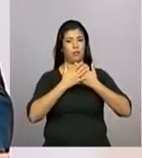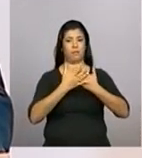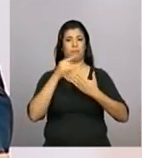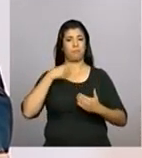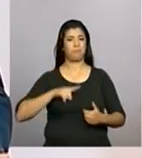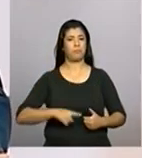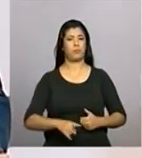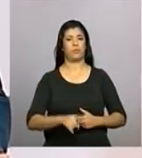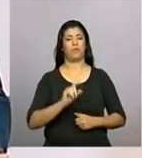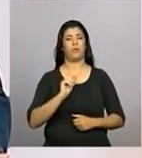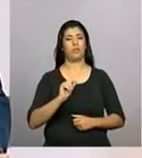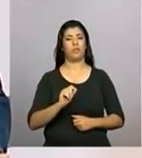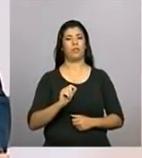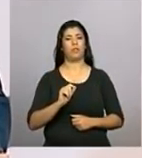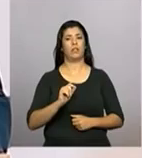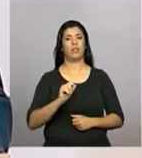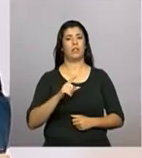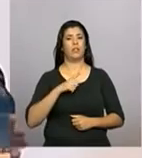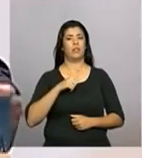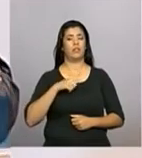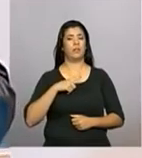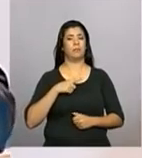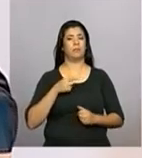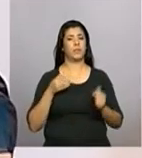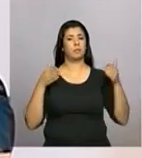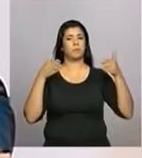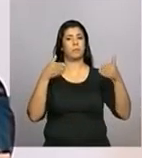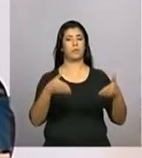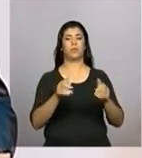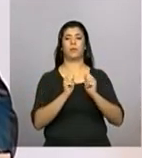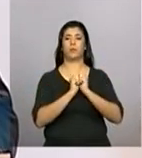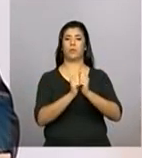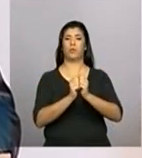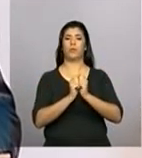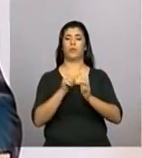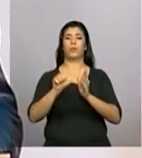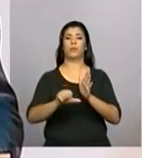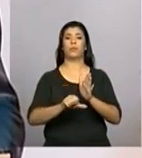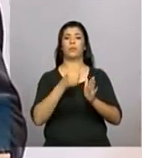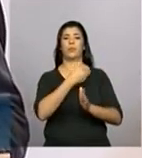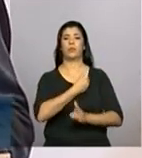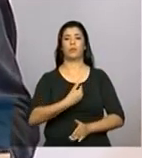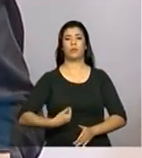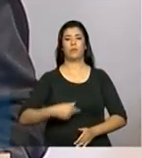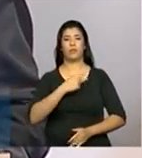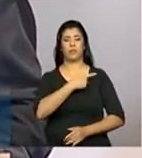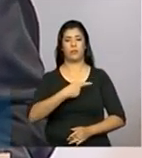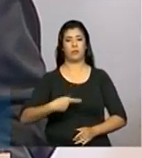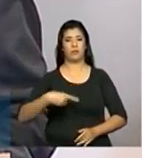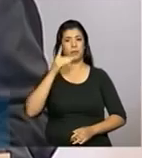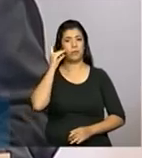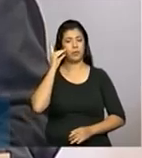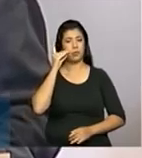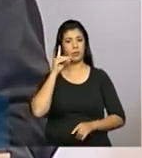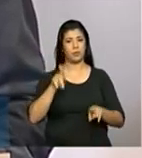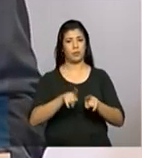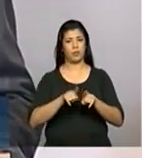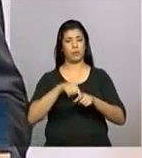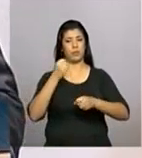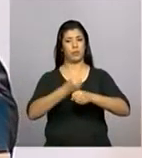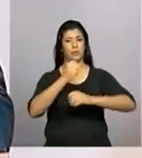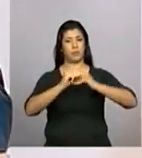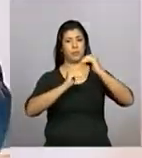grande de ter participado nesse primeiro governo da presidenta Dilma Roussef na